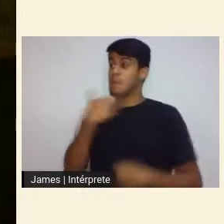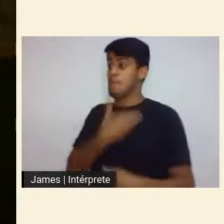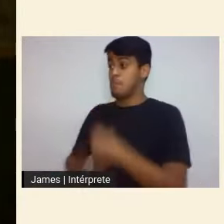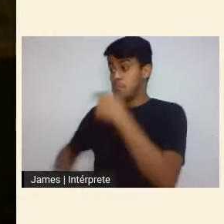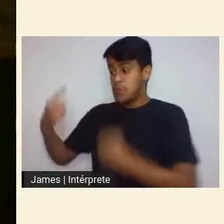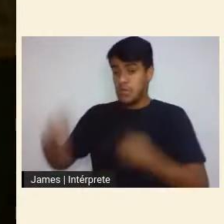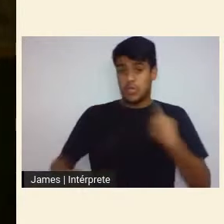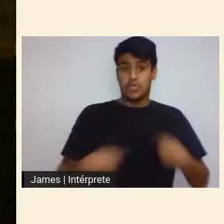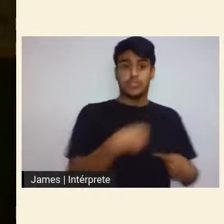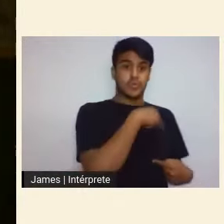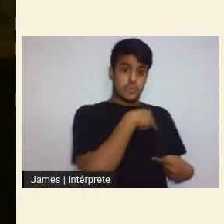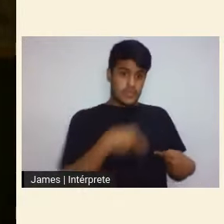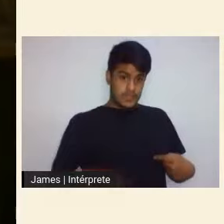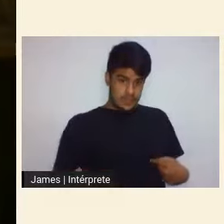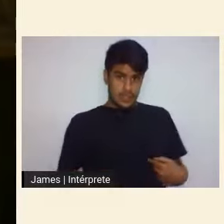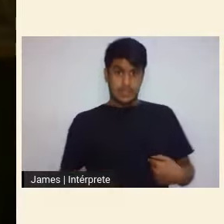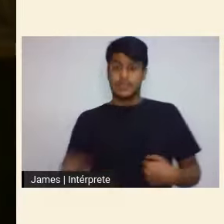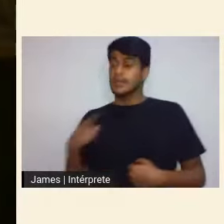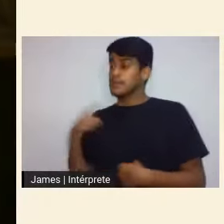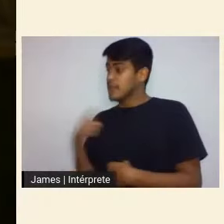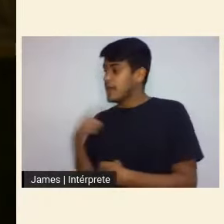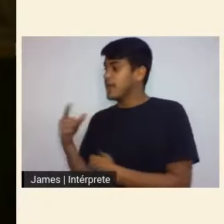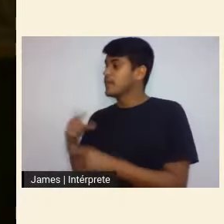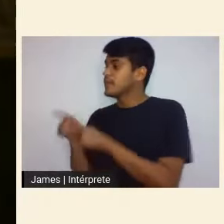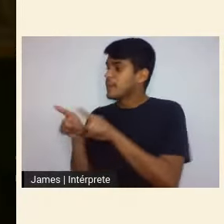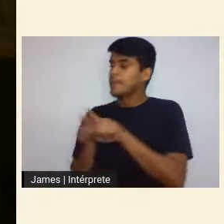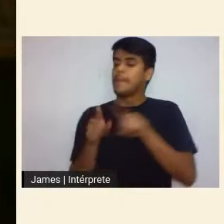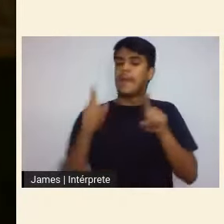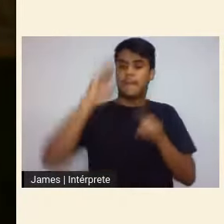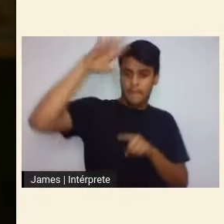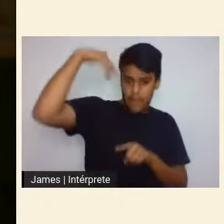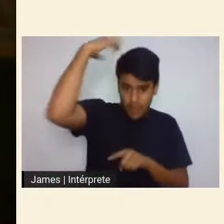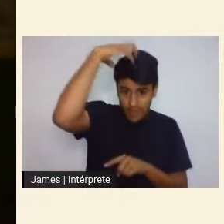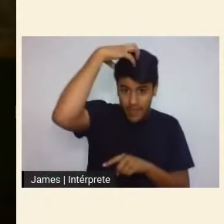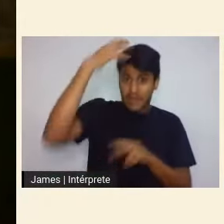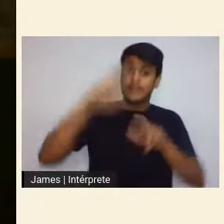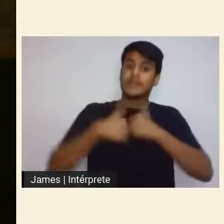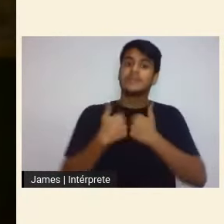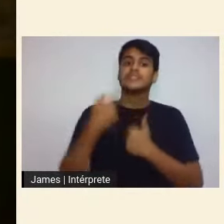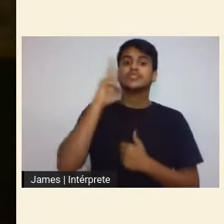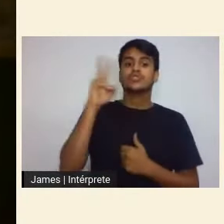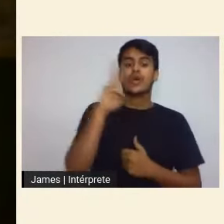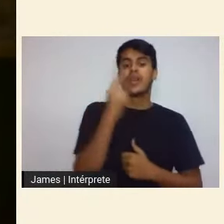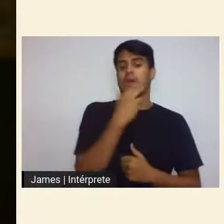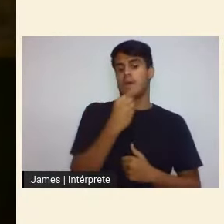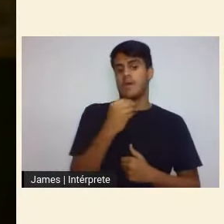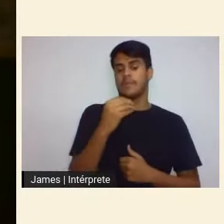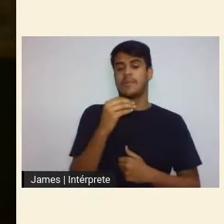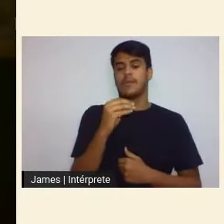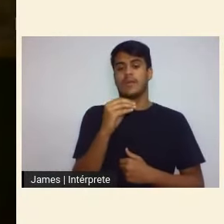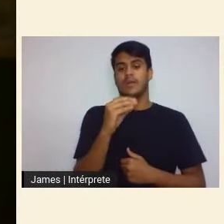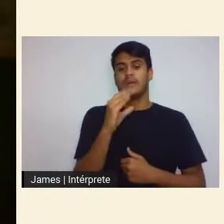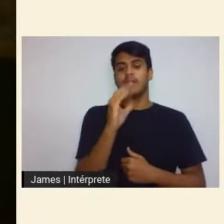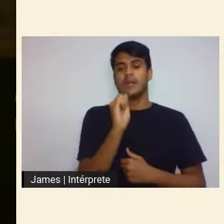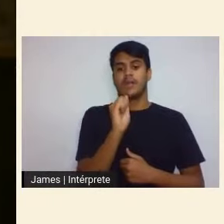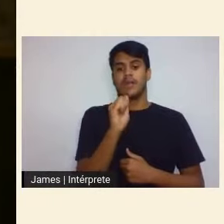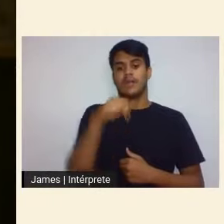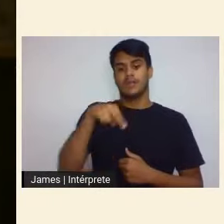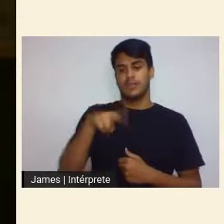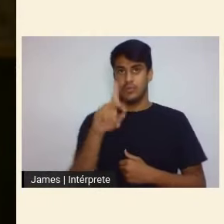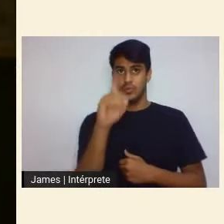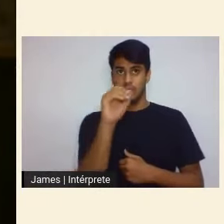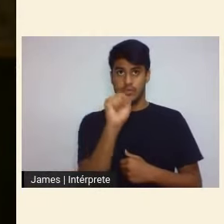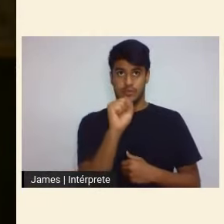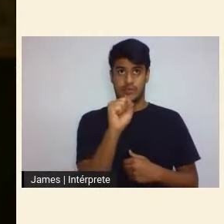alvorada republicana e o rescaldo da monarquia, visualizado na história de Canudos. Essas categorias descrevem,